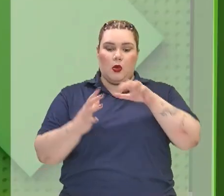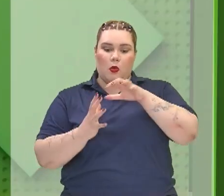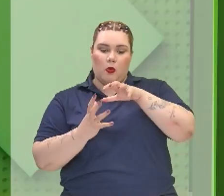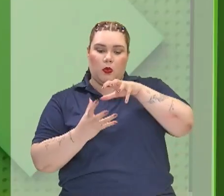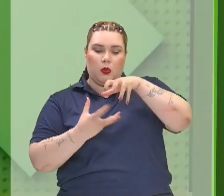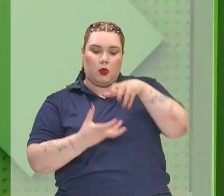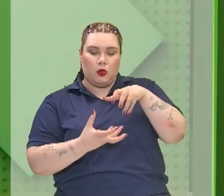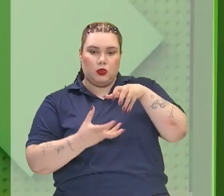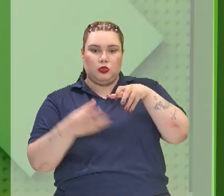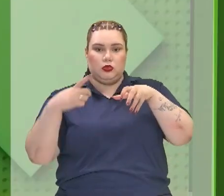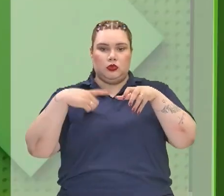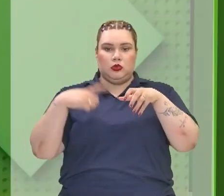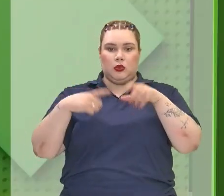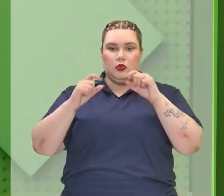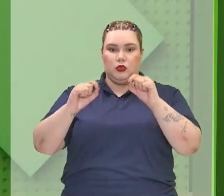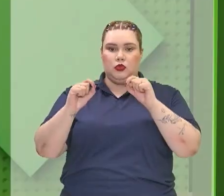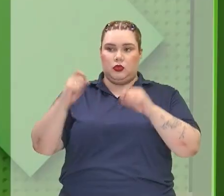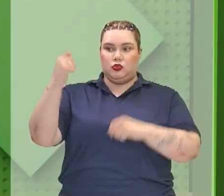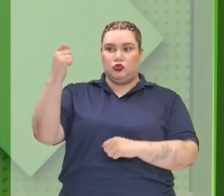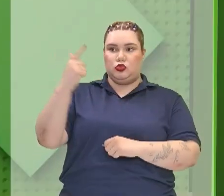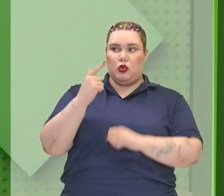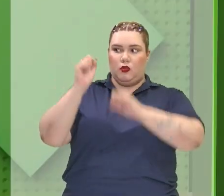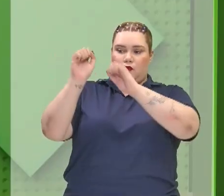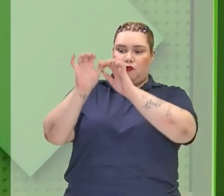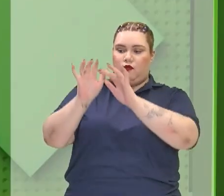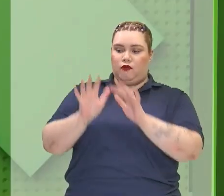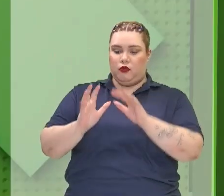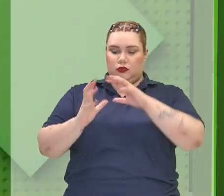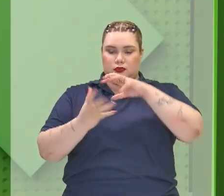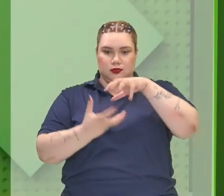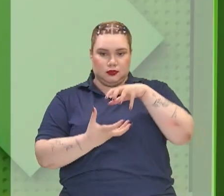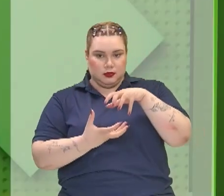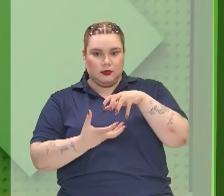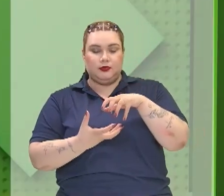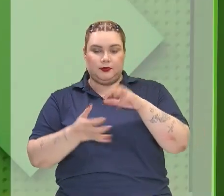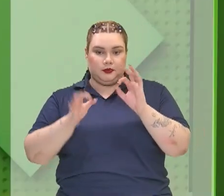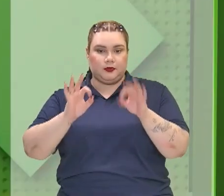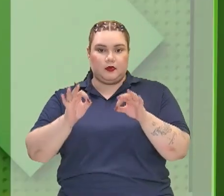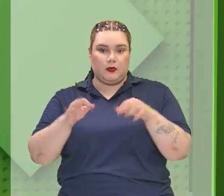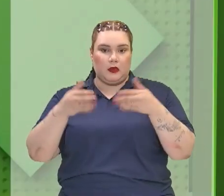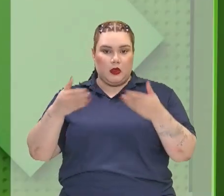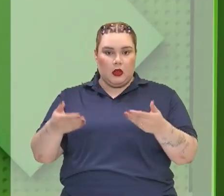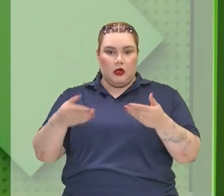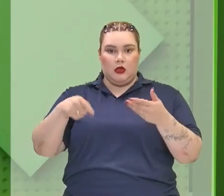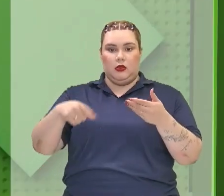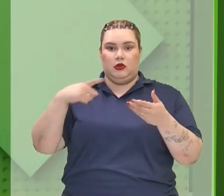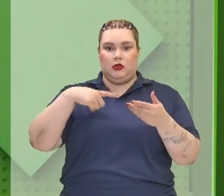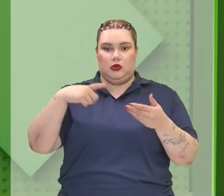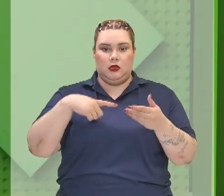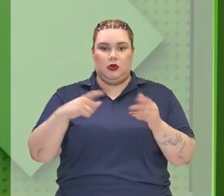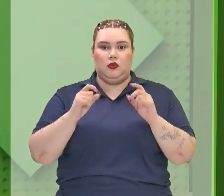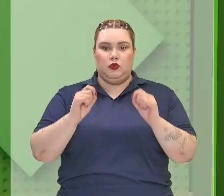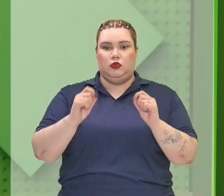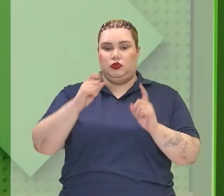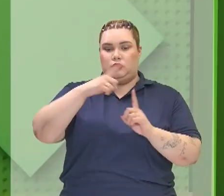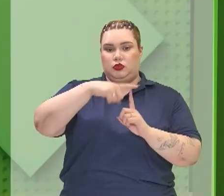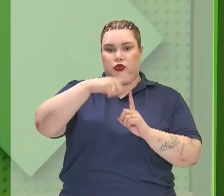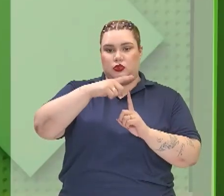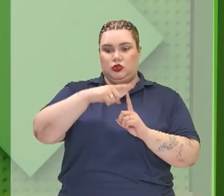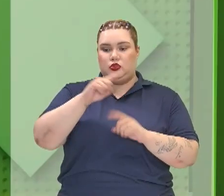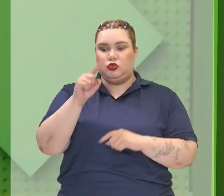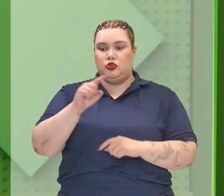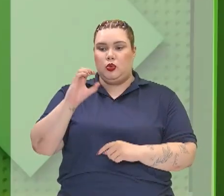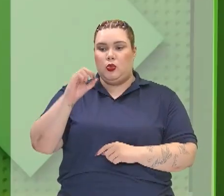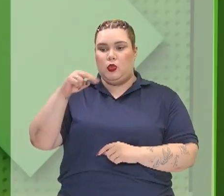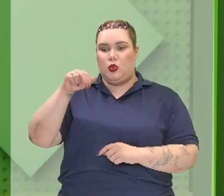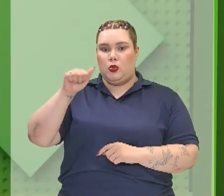planeta recebe a incidência solar, certo? E essas zonas a gente chama de climática ou térmica porque